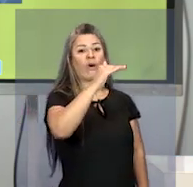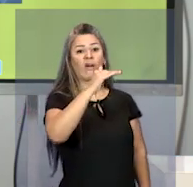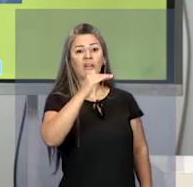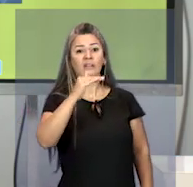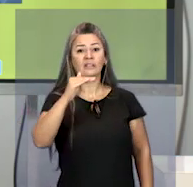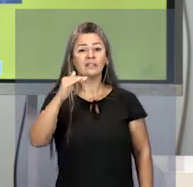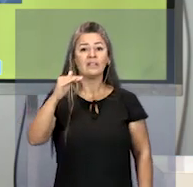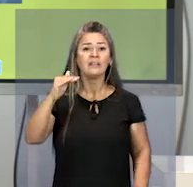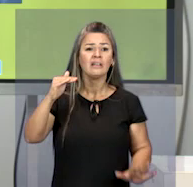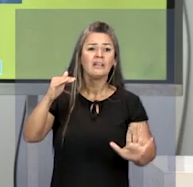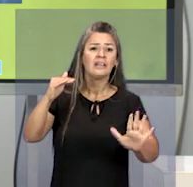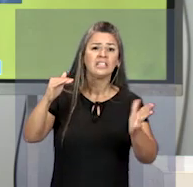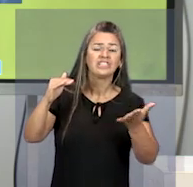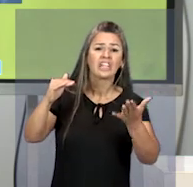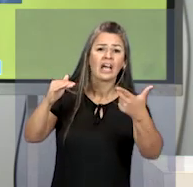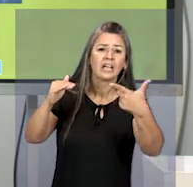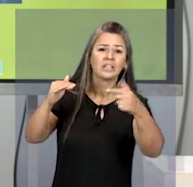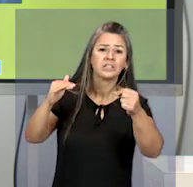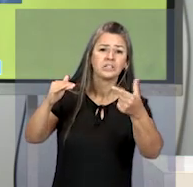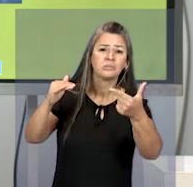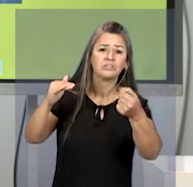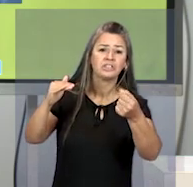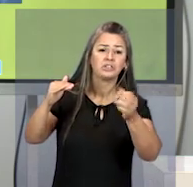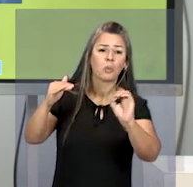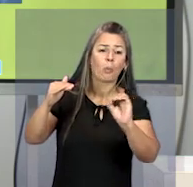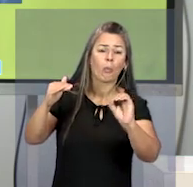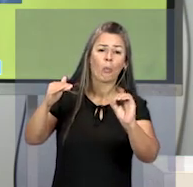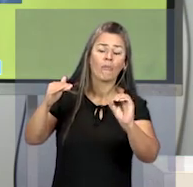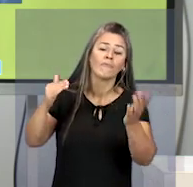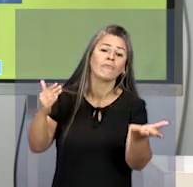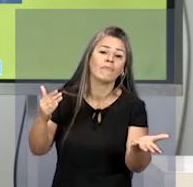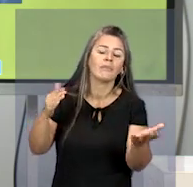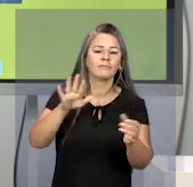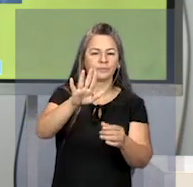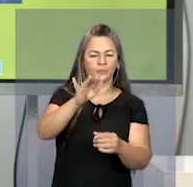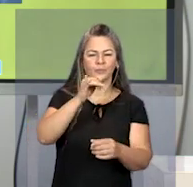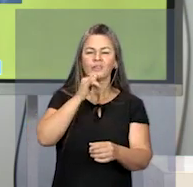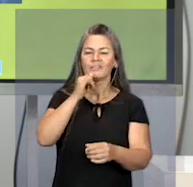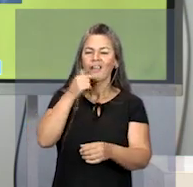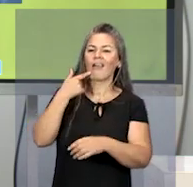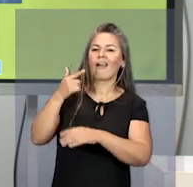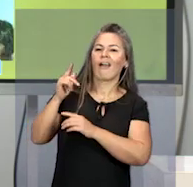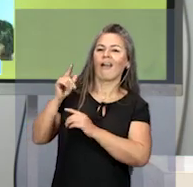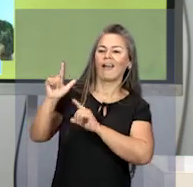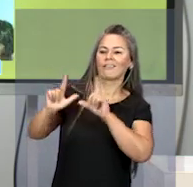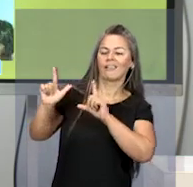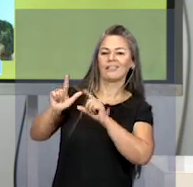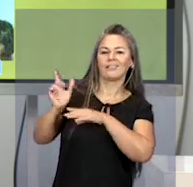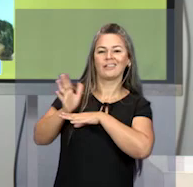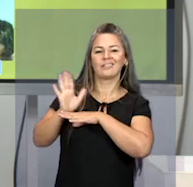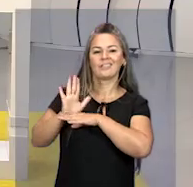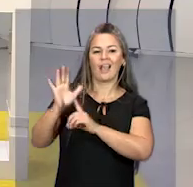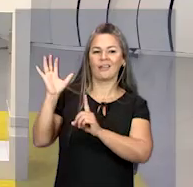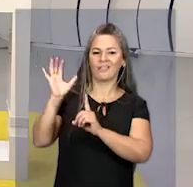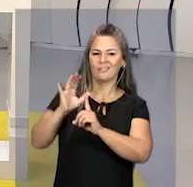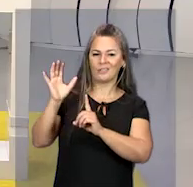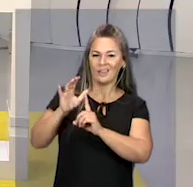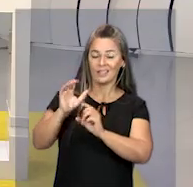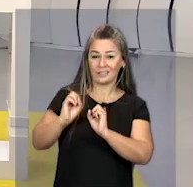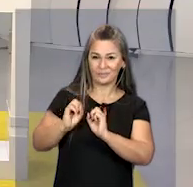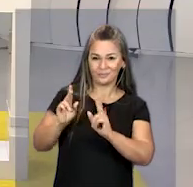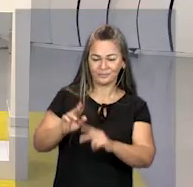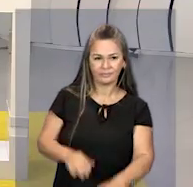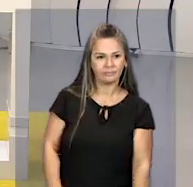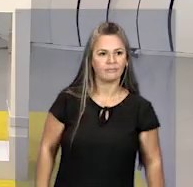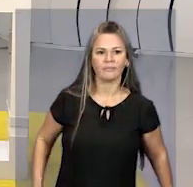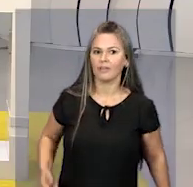Como a narrativa audiovisual, ela pode fazer diferença na nossa forma de pensar e na nossa forma de agir. Observe só, que